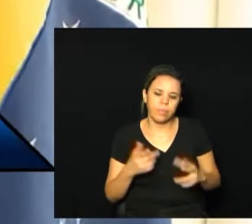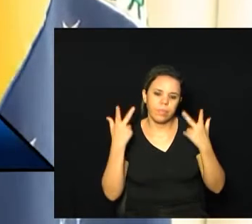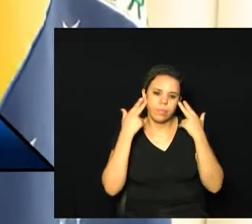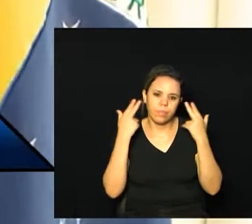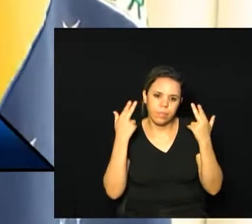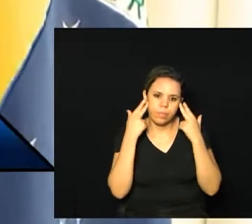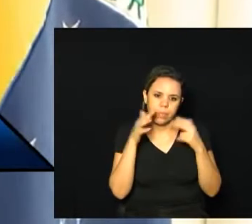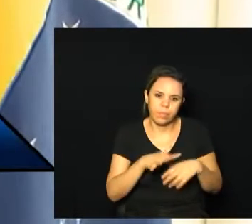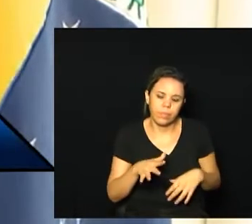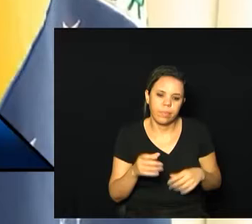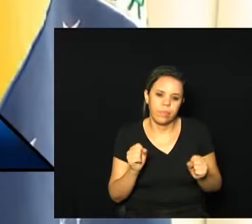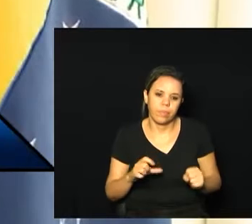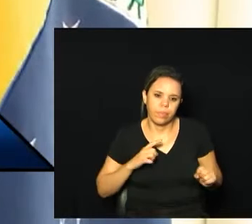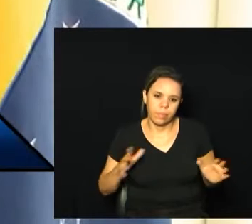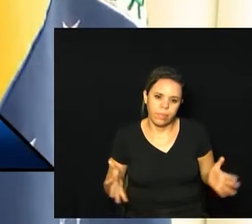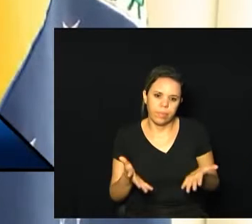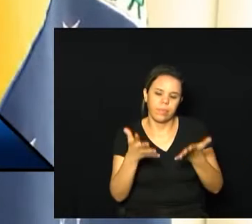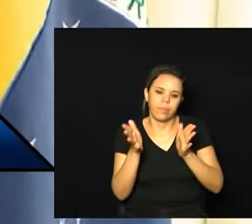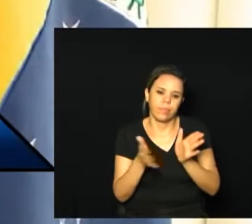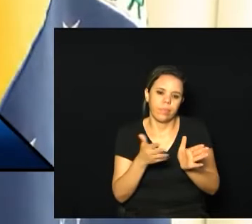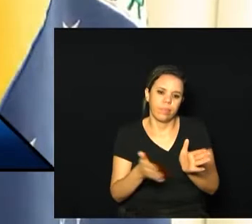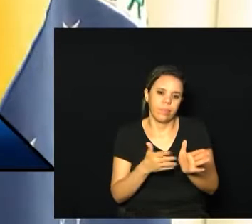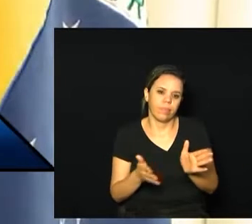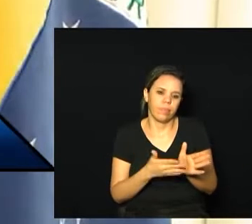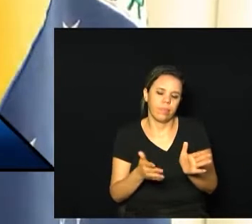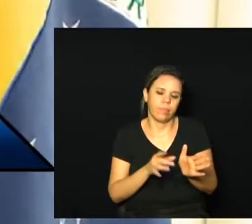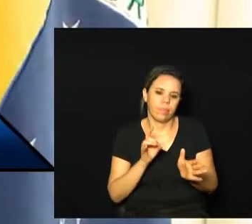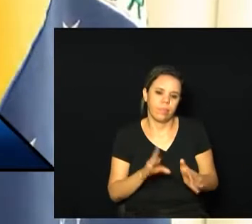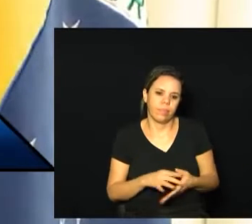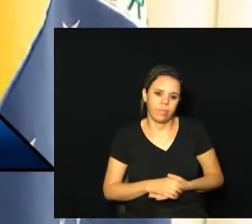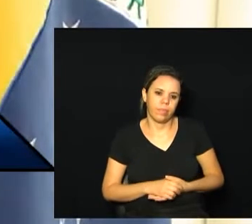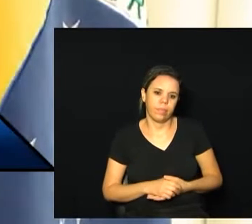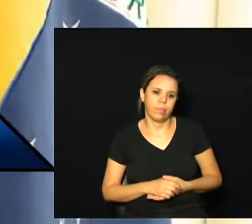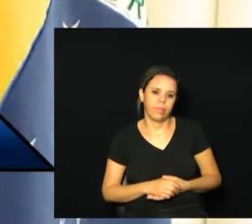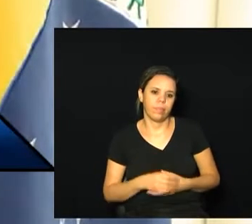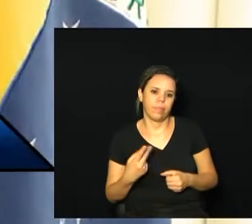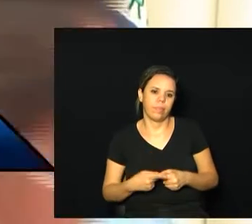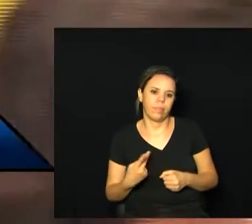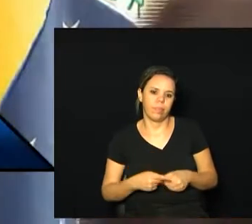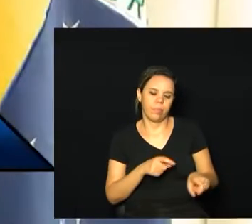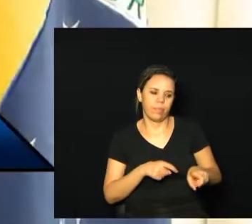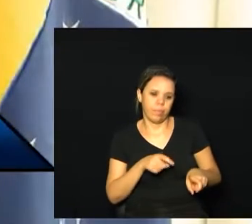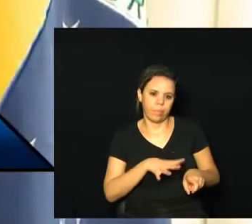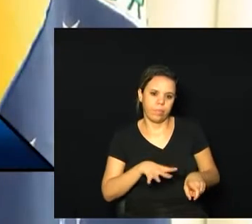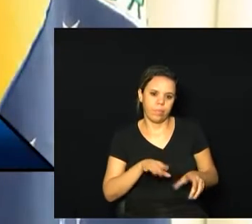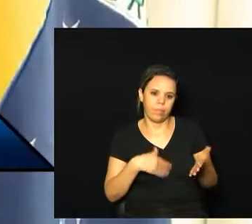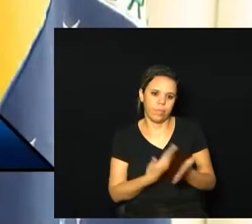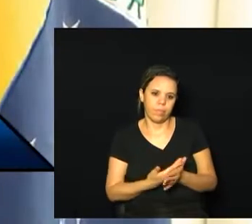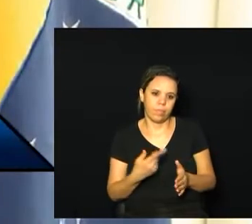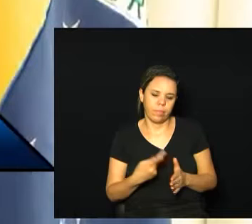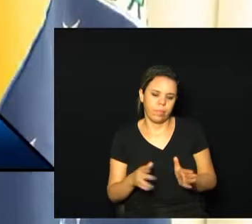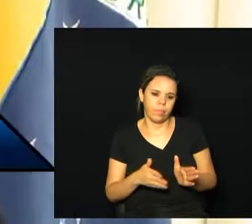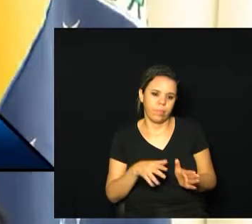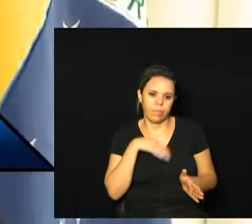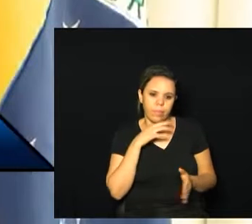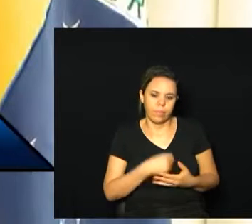orgânica, né, que a gente possa estimular a produção não apenas de produtos agrícolas, mas até de produção